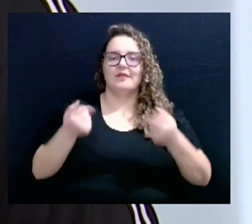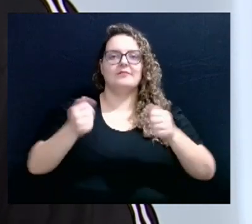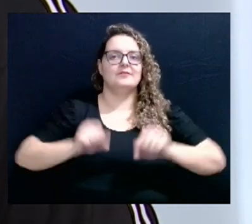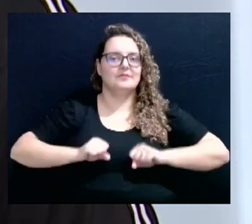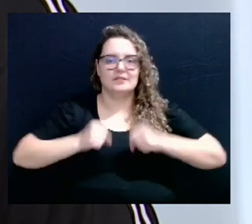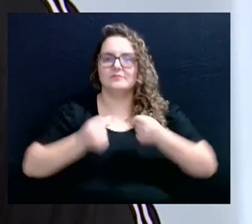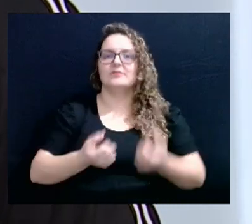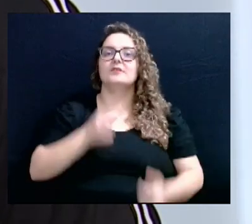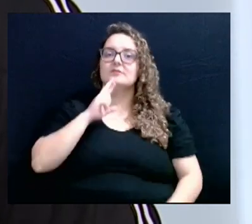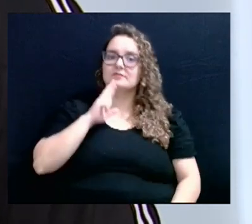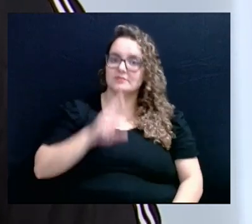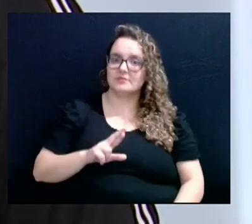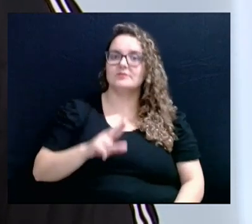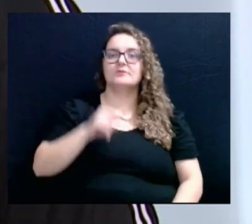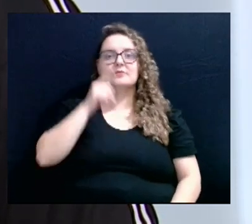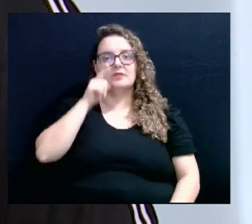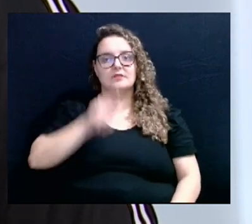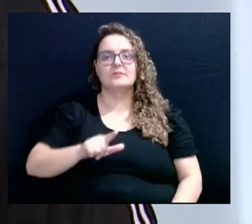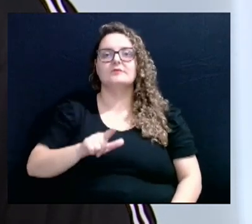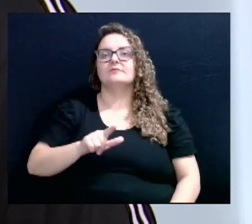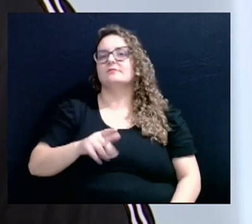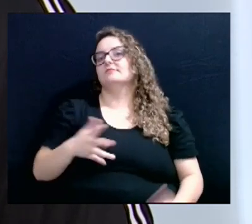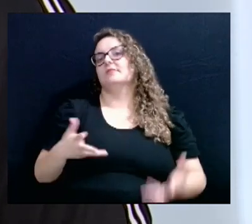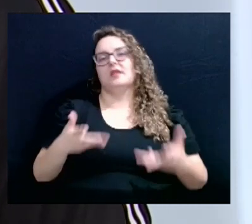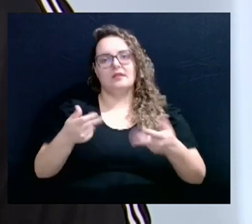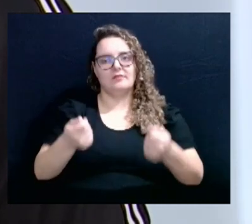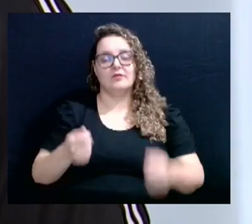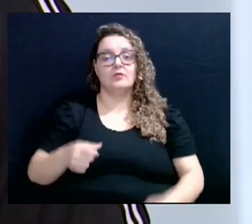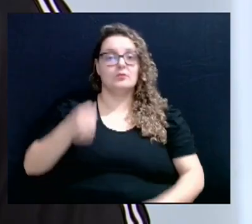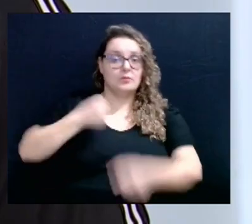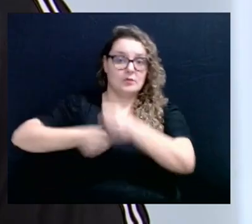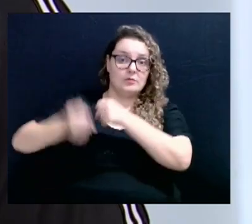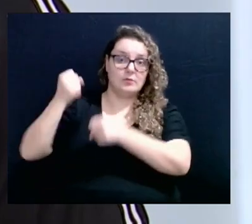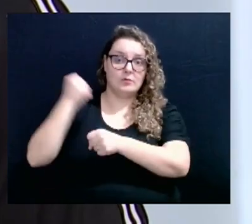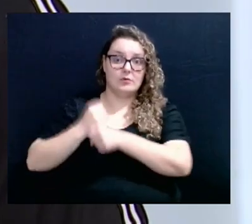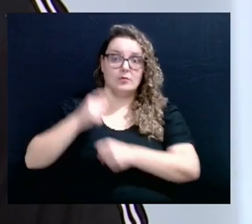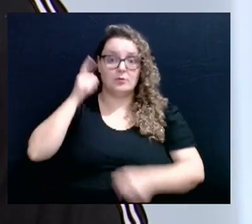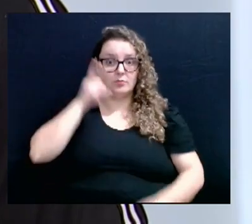resultados surpreendentes, né? Ele tem, no ano passado, adquiriu